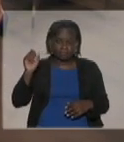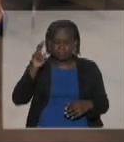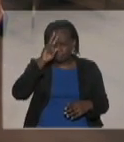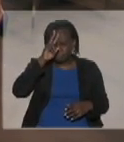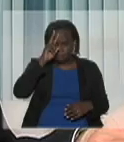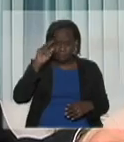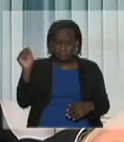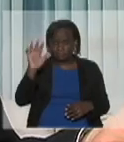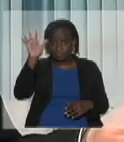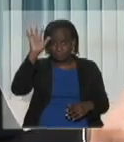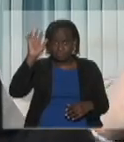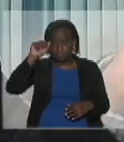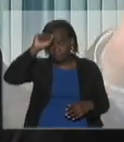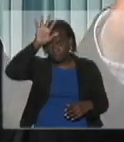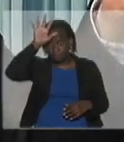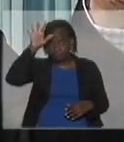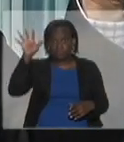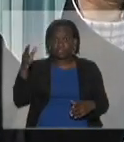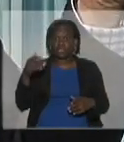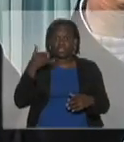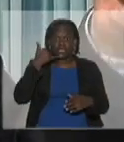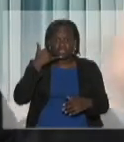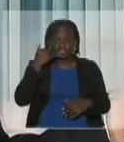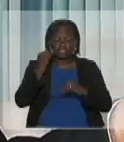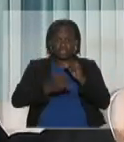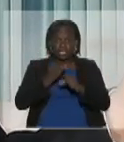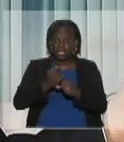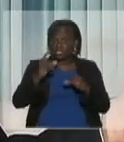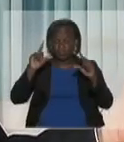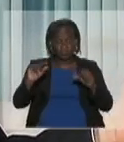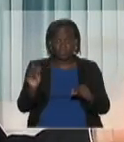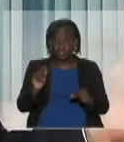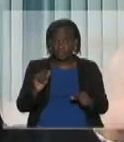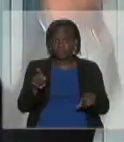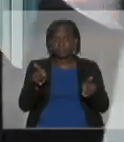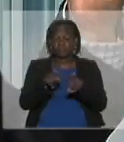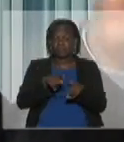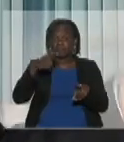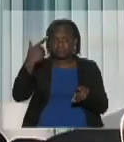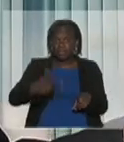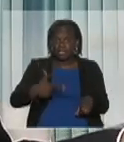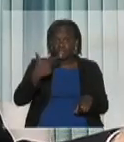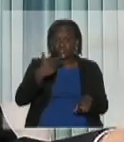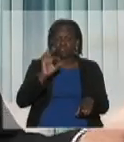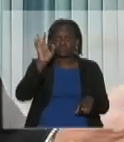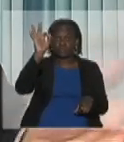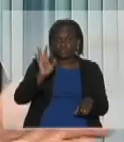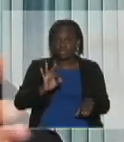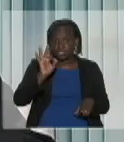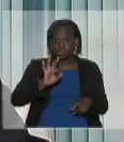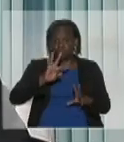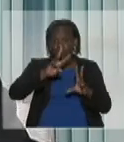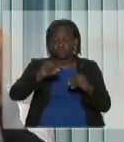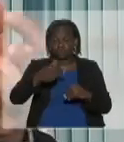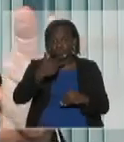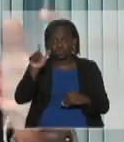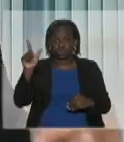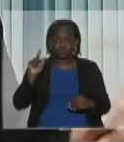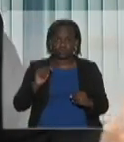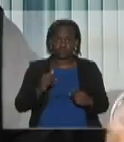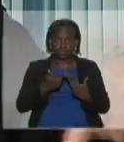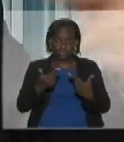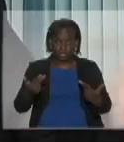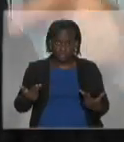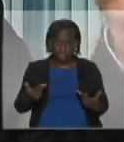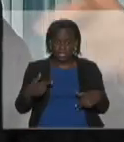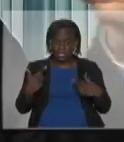a telecomunicação não diminuiu o consumo e mais 2% sobre todos os outros produtos.